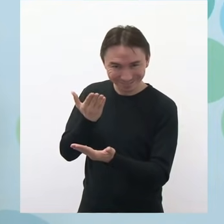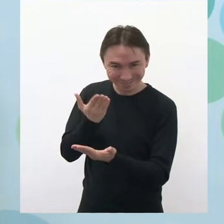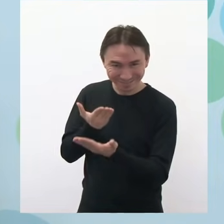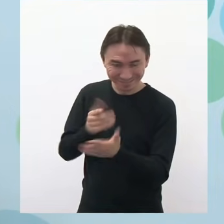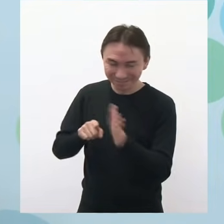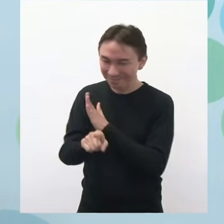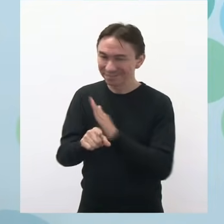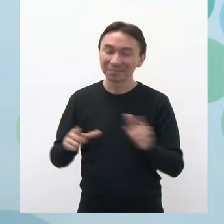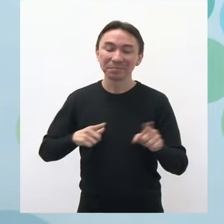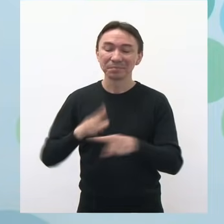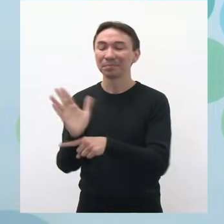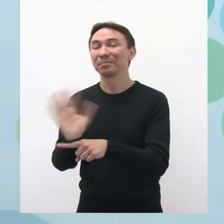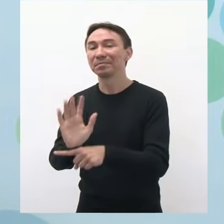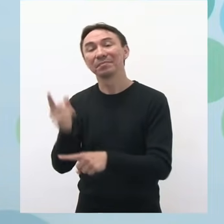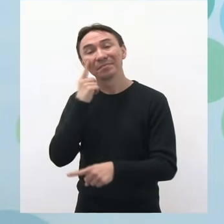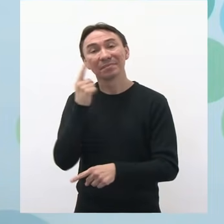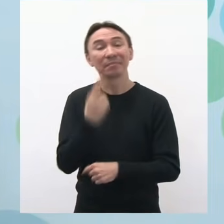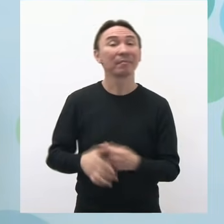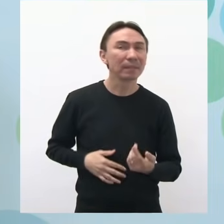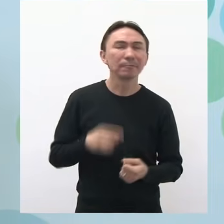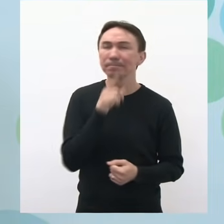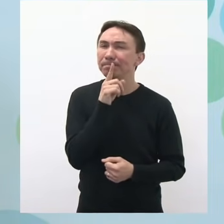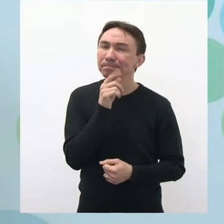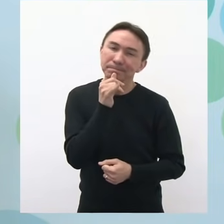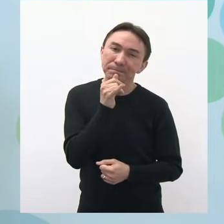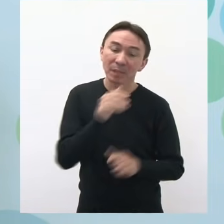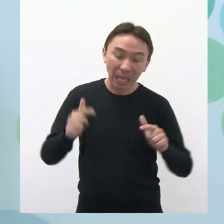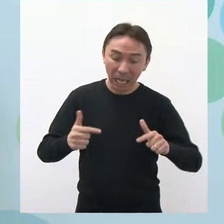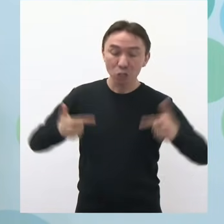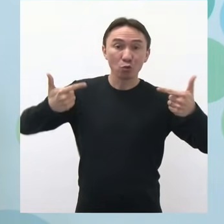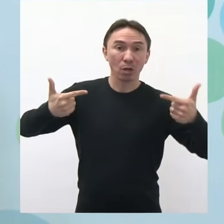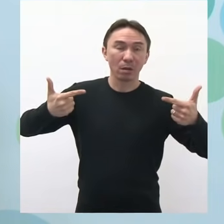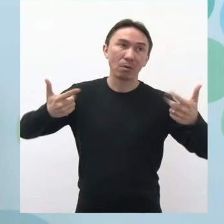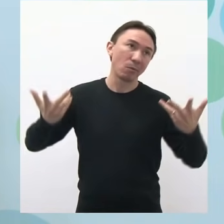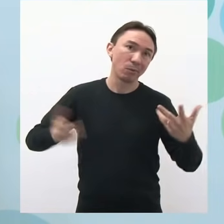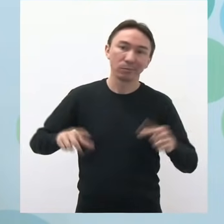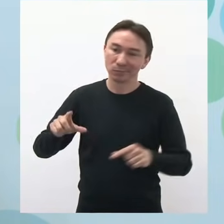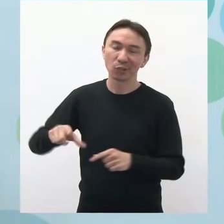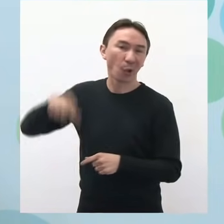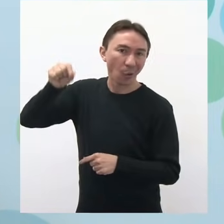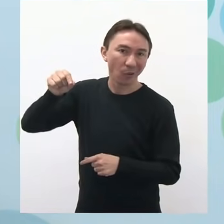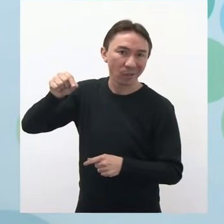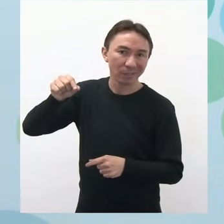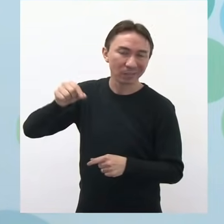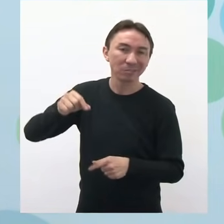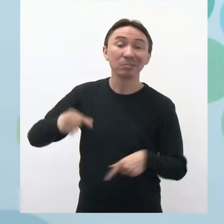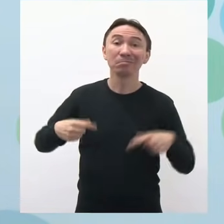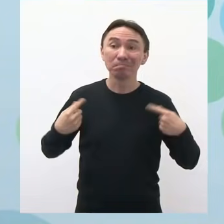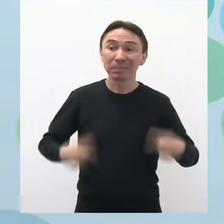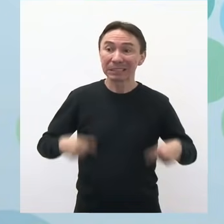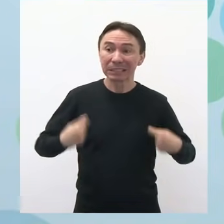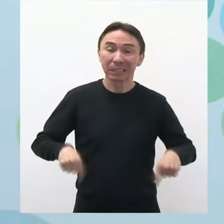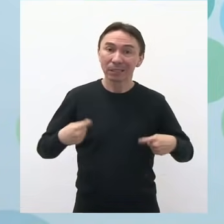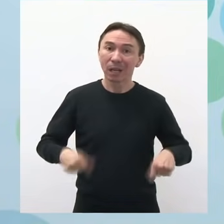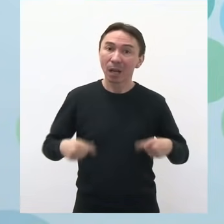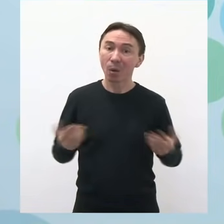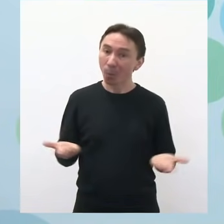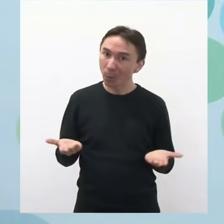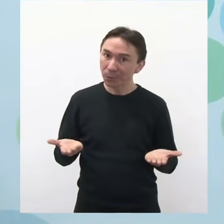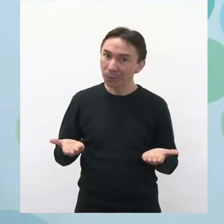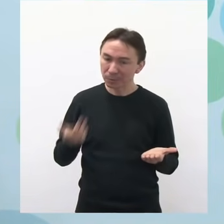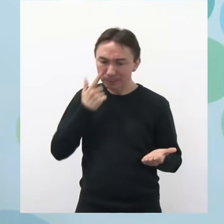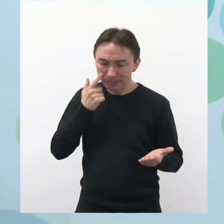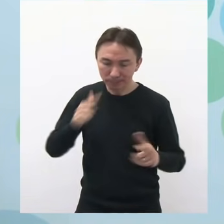quais são as escolhas e atitudes que você acredita que deve ter no presente para que você consiga realizar os